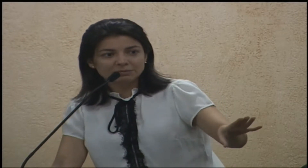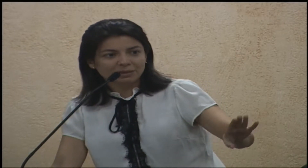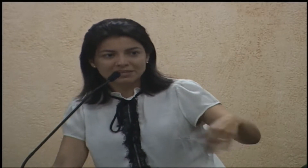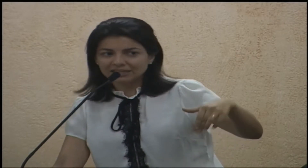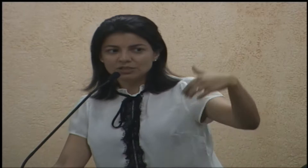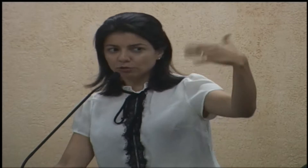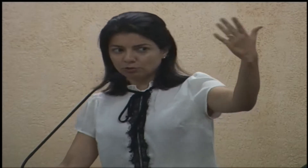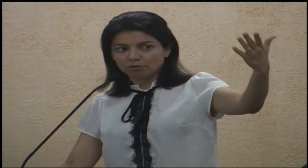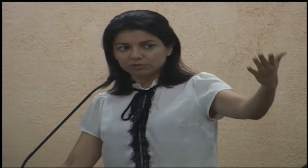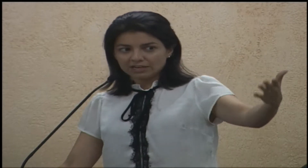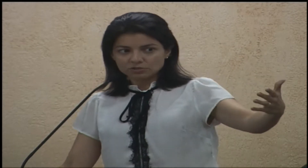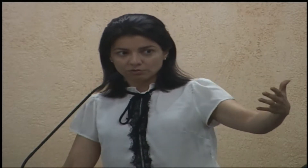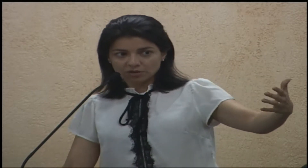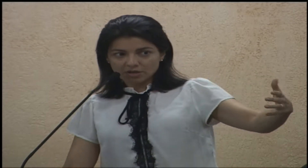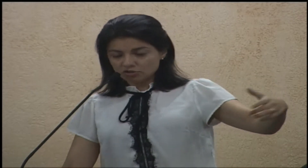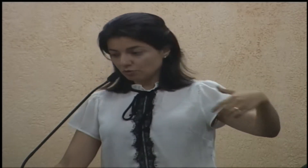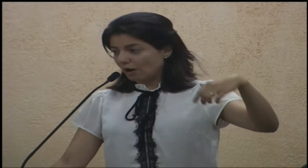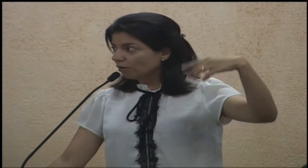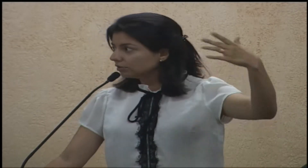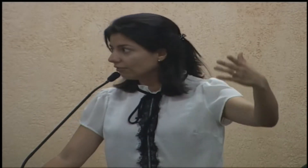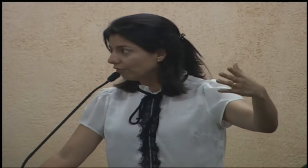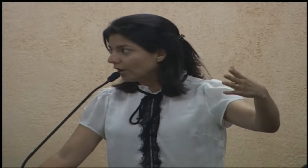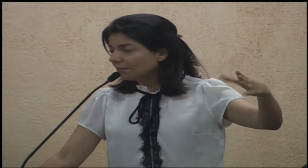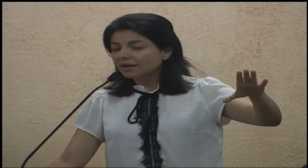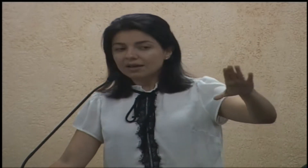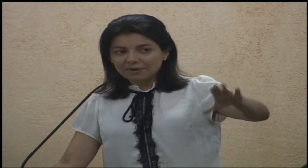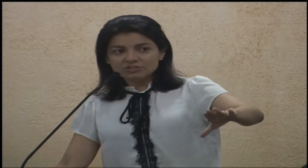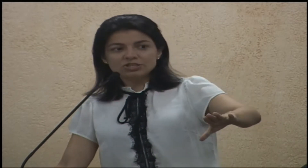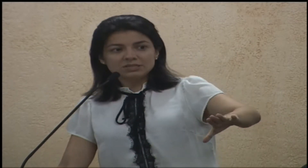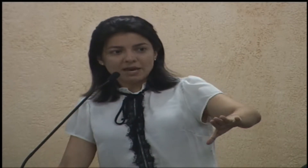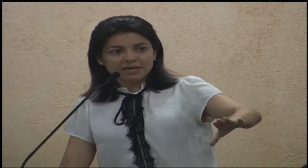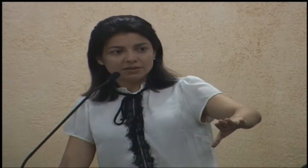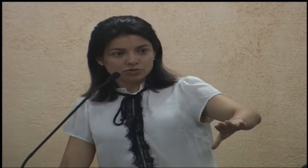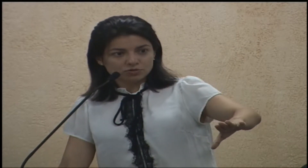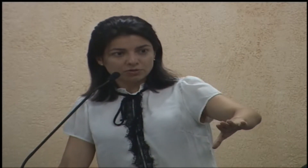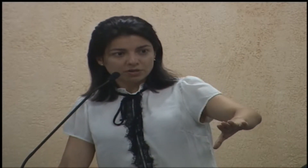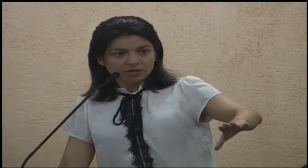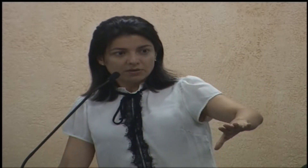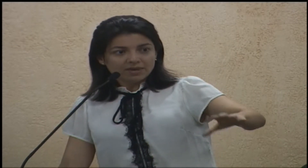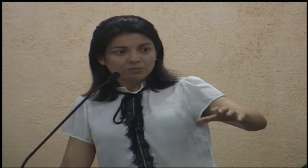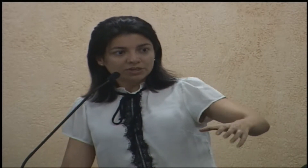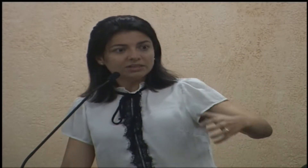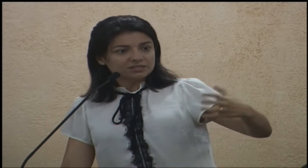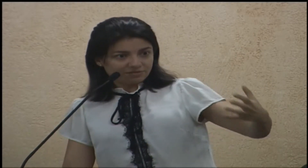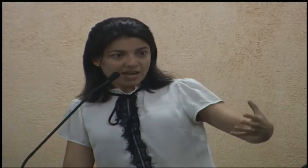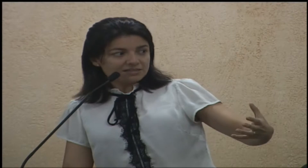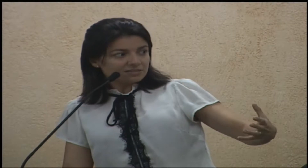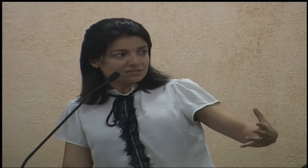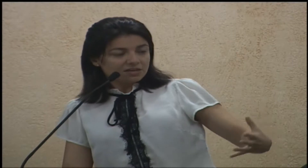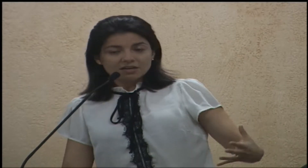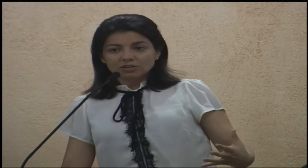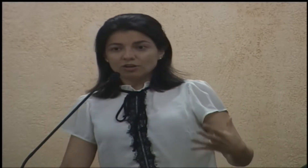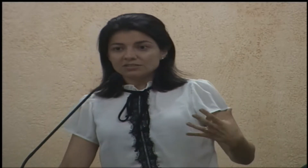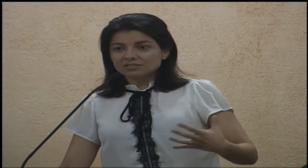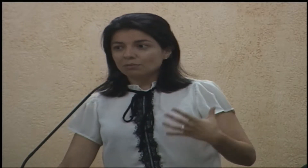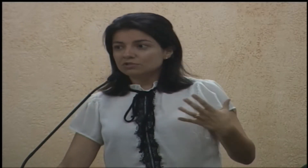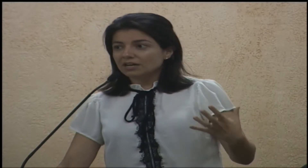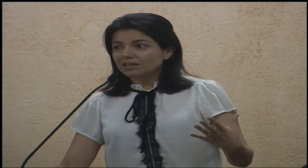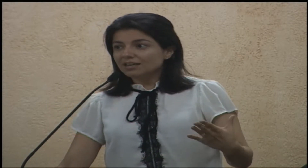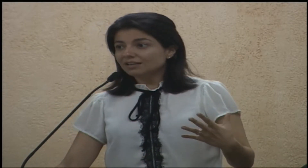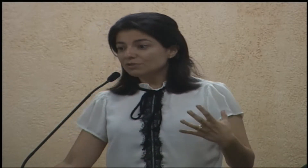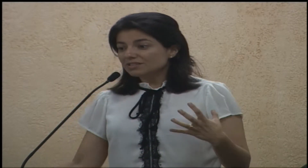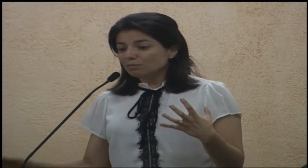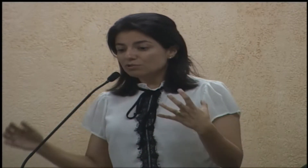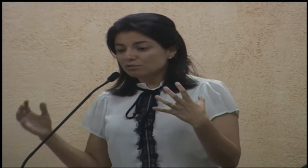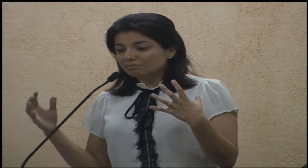falou na semana passada, em outro contexto, de uma outra forma, mas disse bem isso, que muitas vezes nós estamos